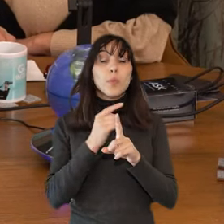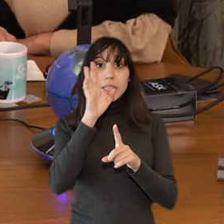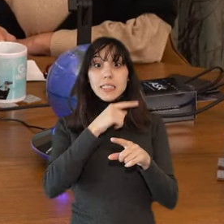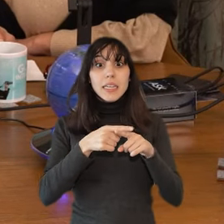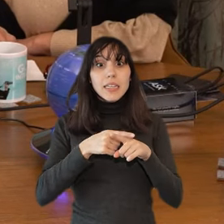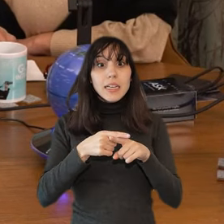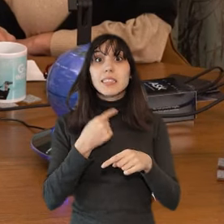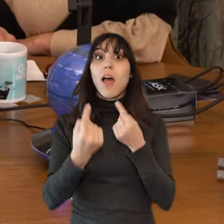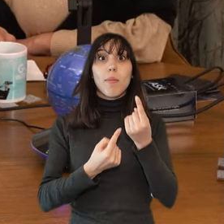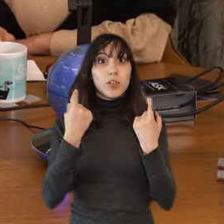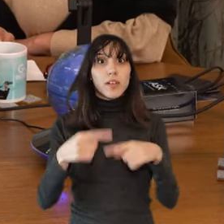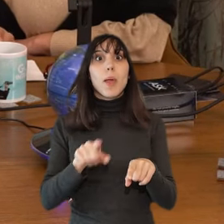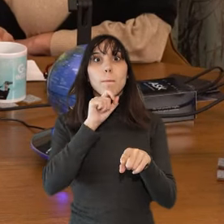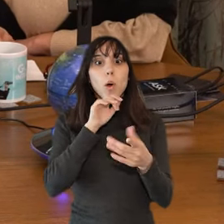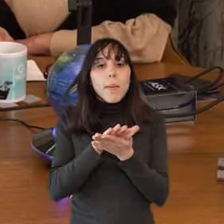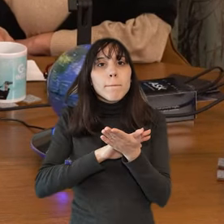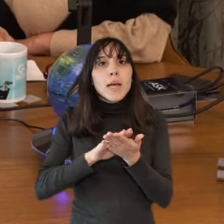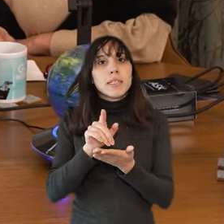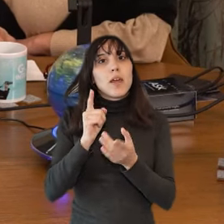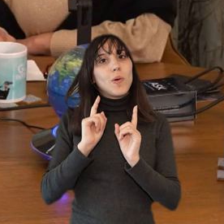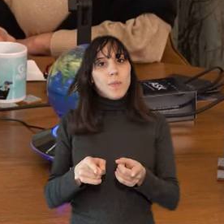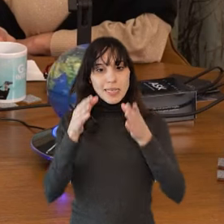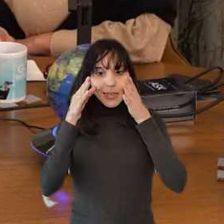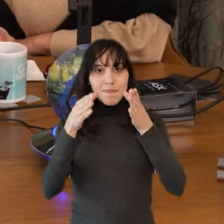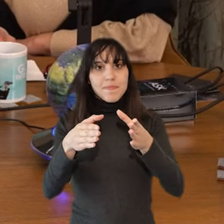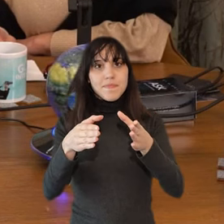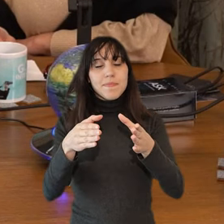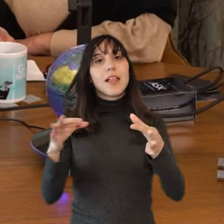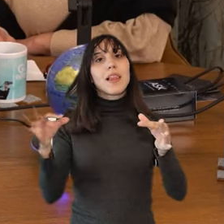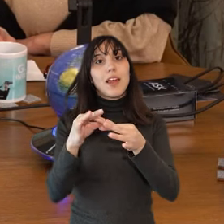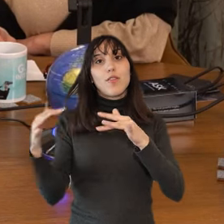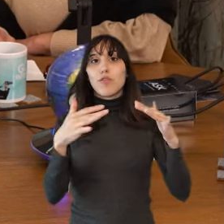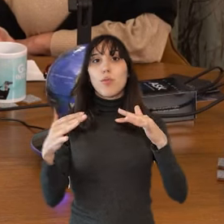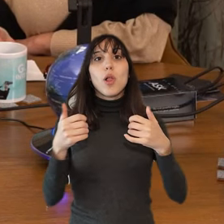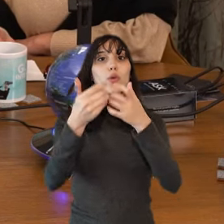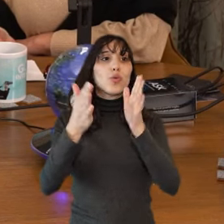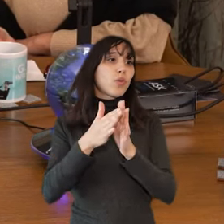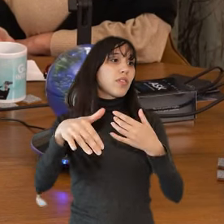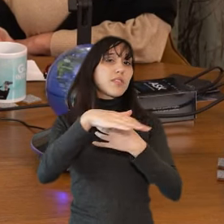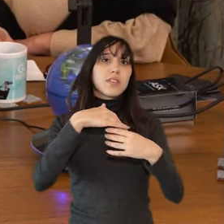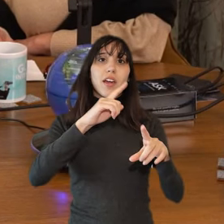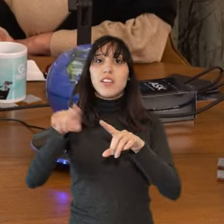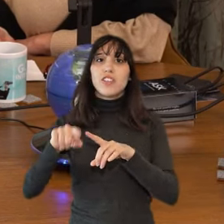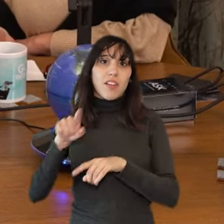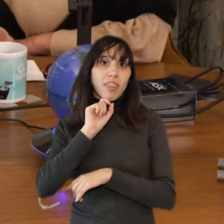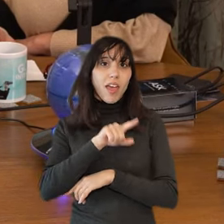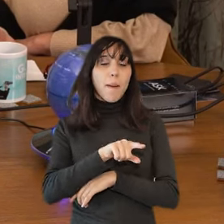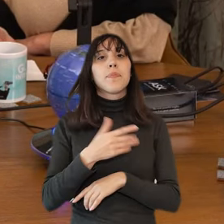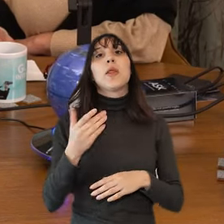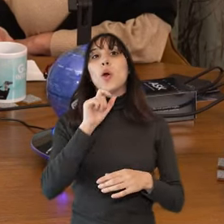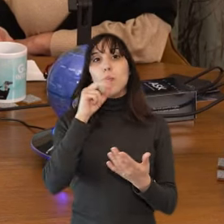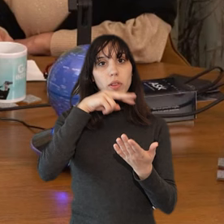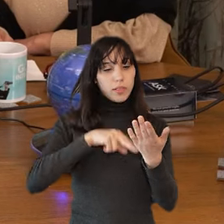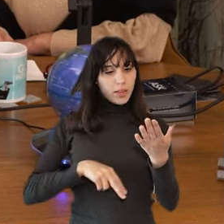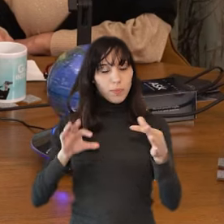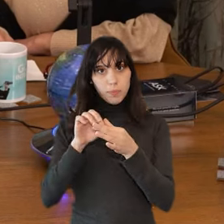em alguma coisa nós podemos começar por aí podemos trabalhar à volta do futebol todas as áreas possíveis não é podemos ler